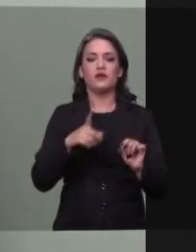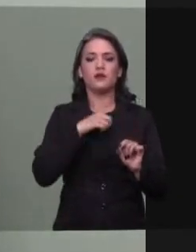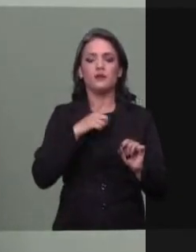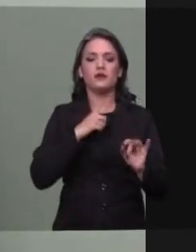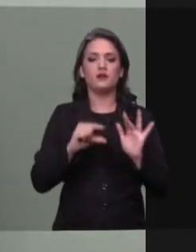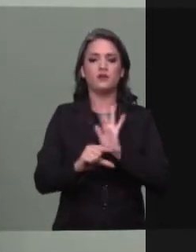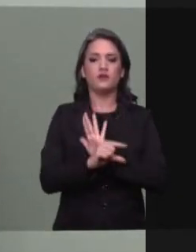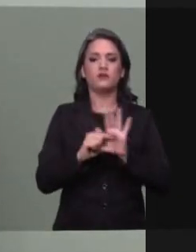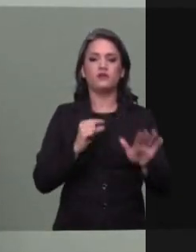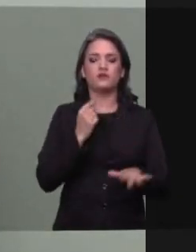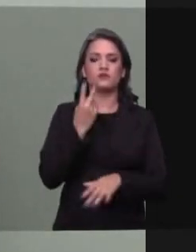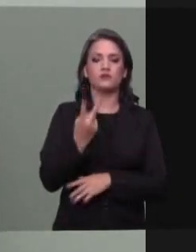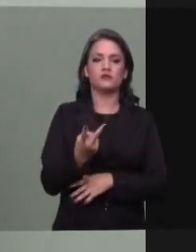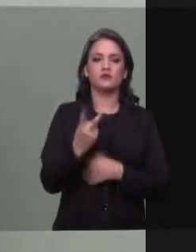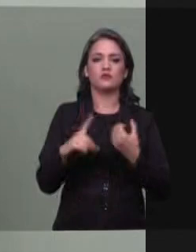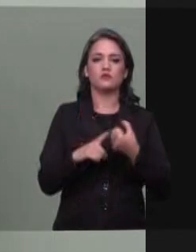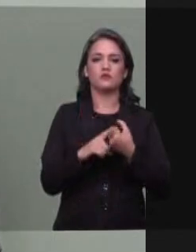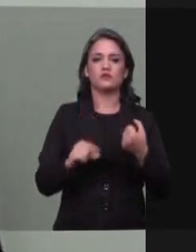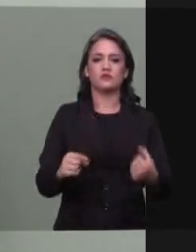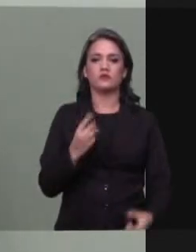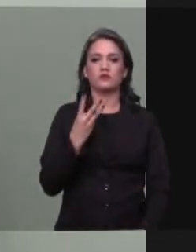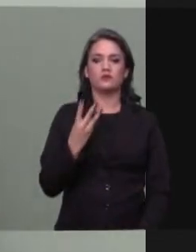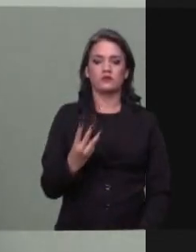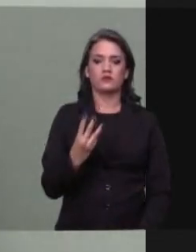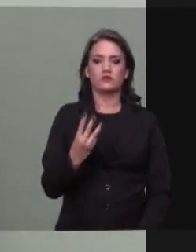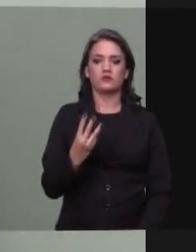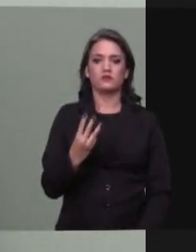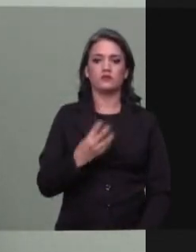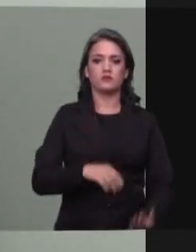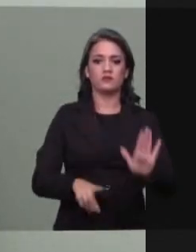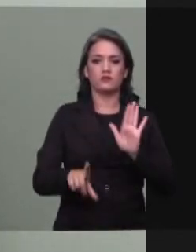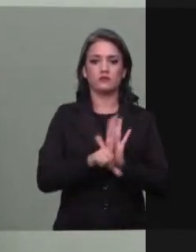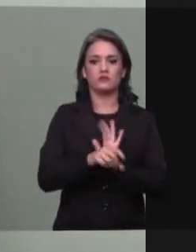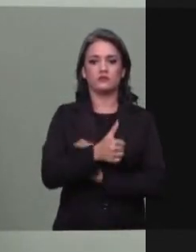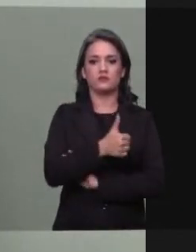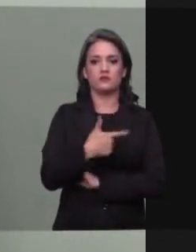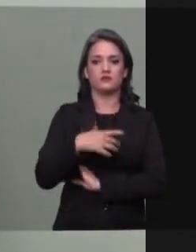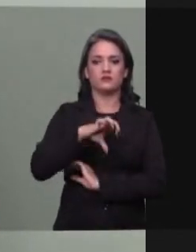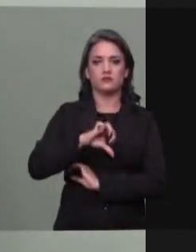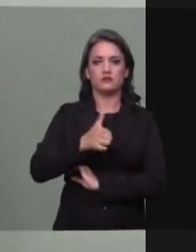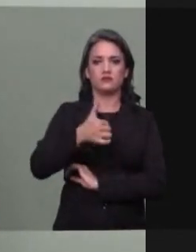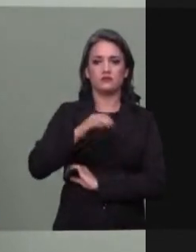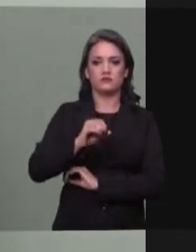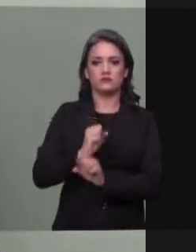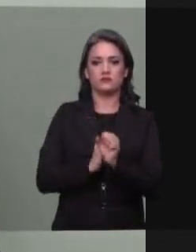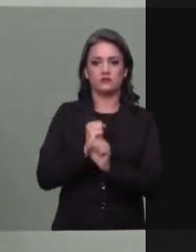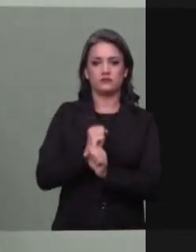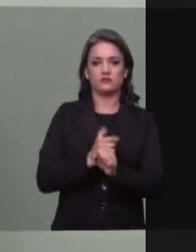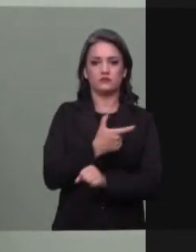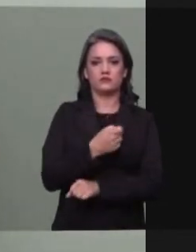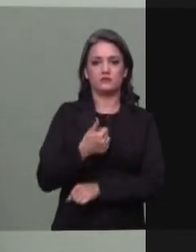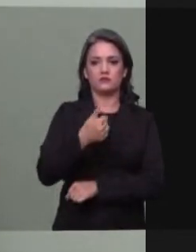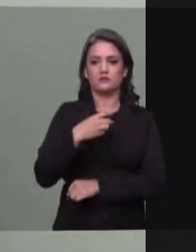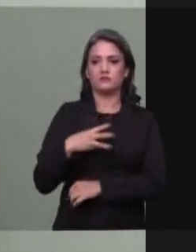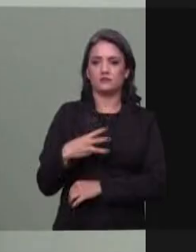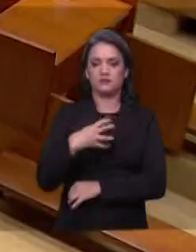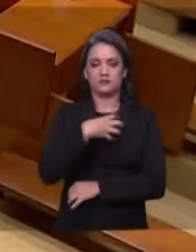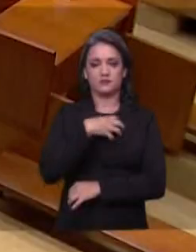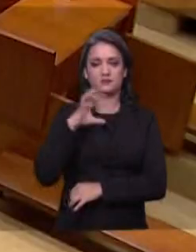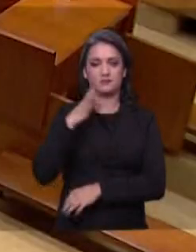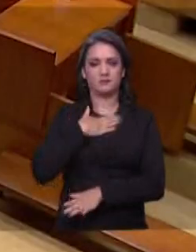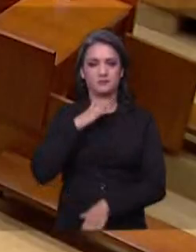parágrafo 2º do artigo 3º da Lei 2.910 de 2013 da Bahia. Como voto, senhora